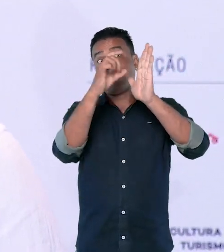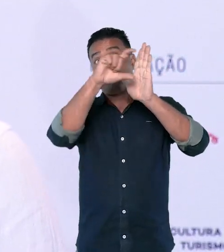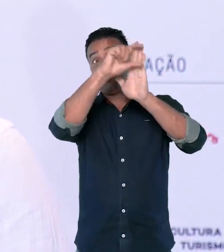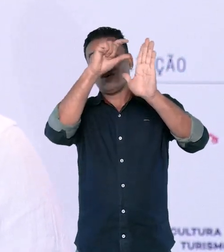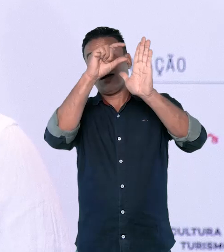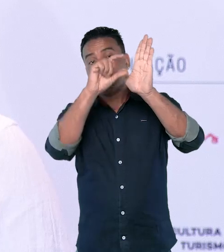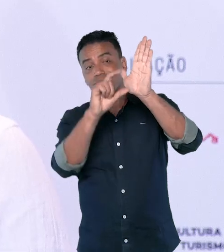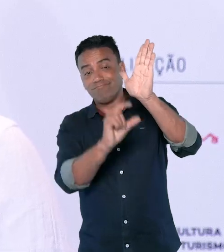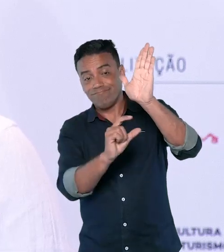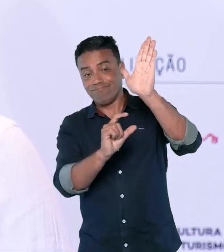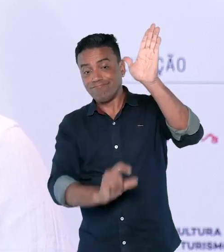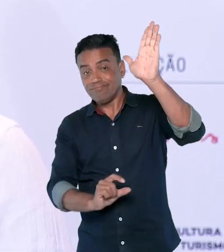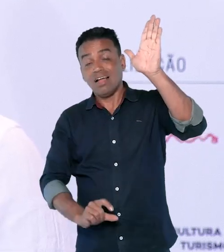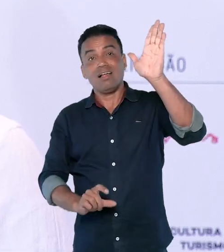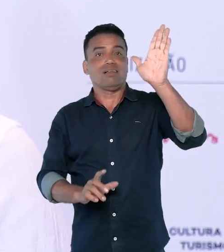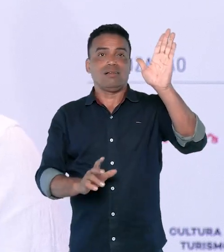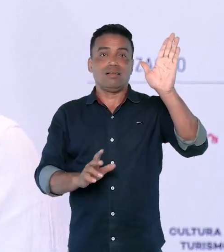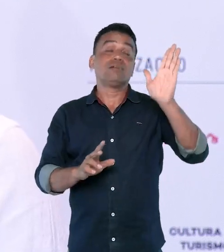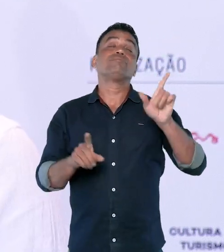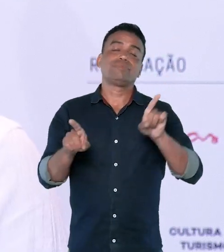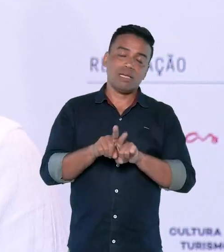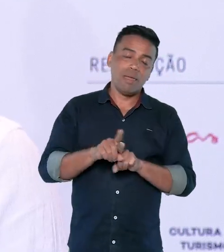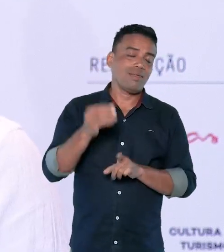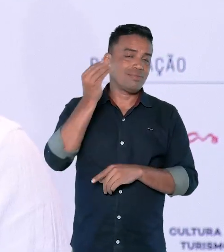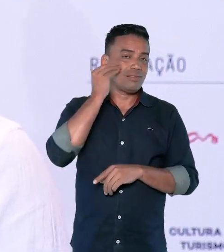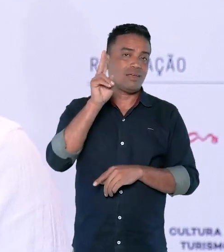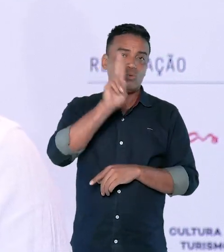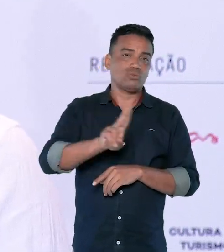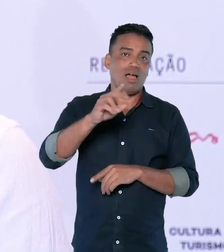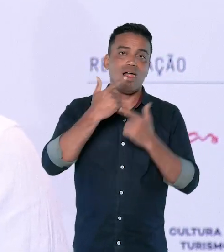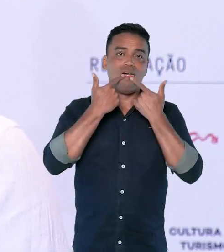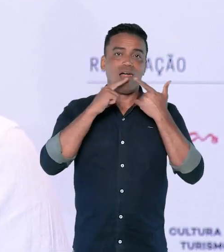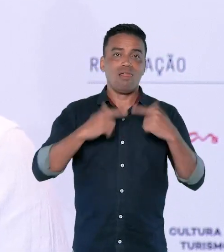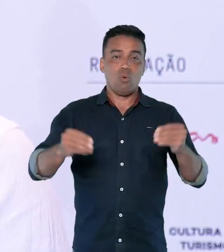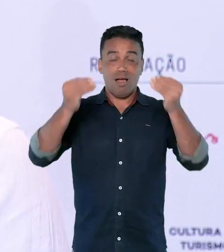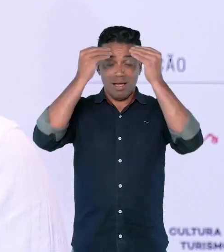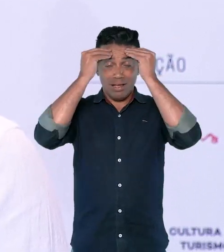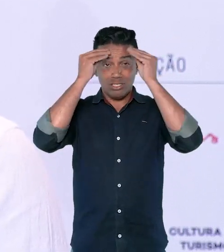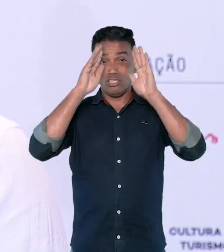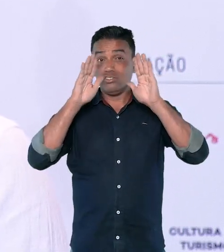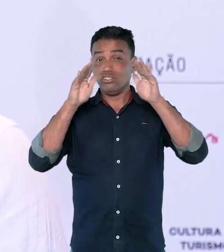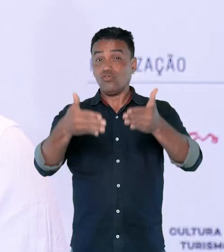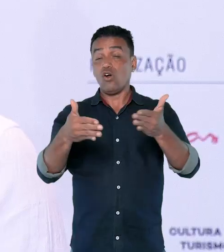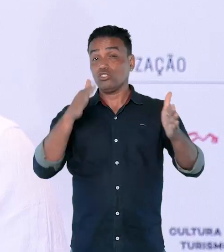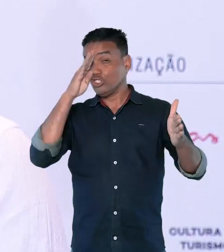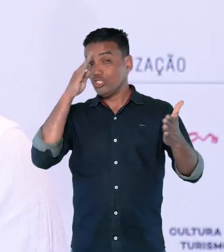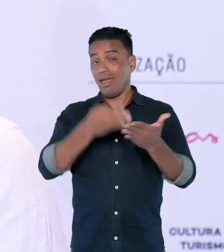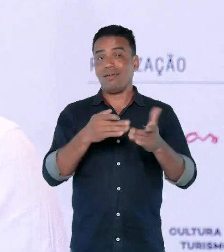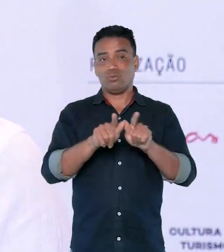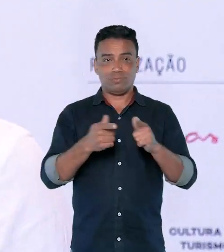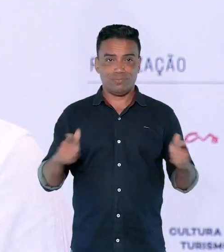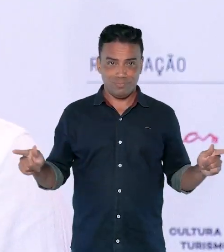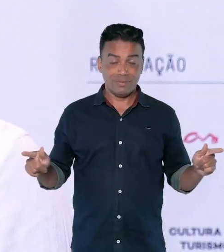né? Ao mesmo tempo, eu tentei utilizar uma linguagem direta, eu estou falando aí de gramática mesmo,